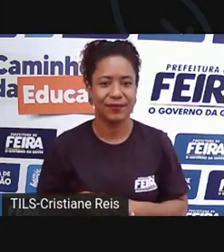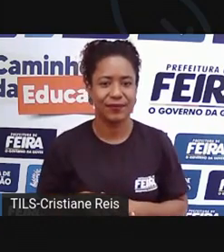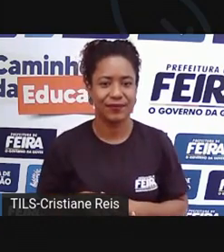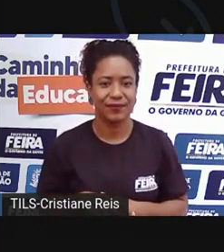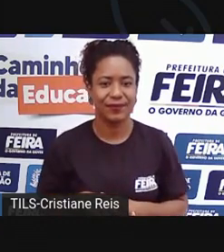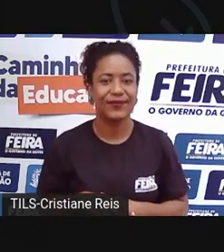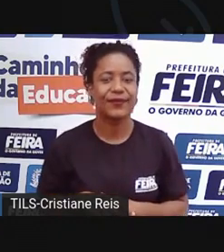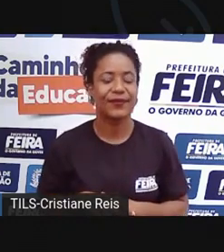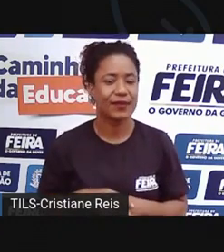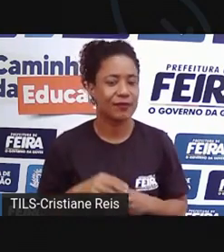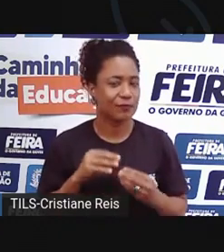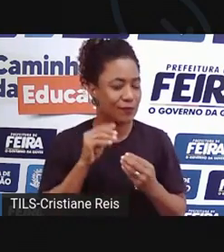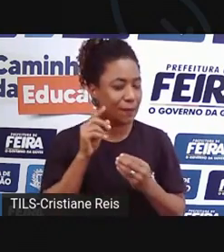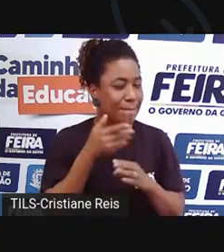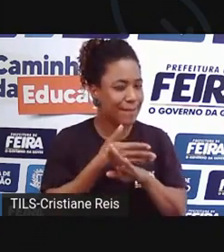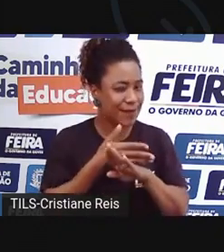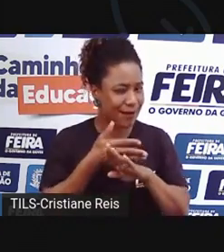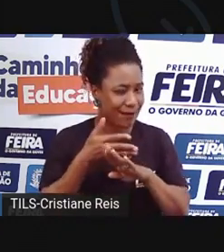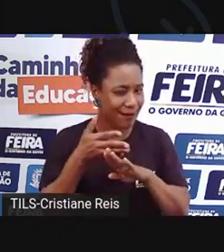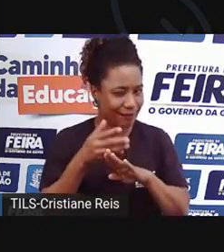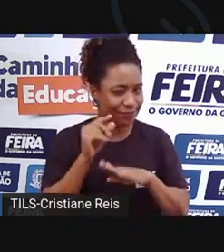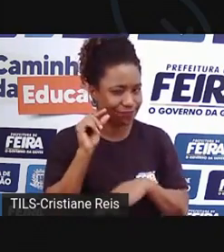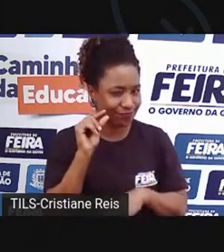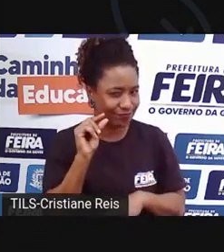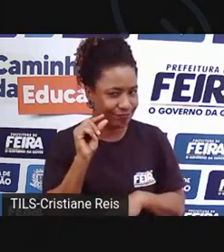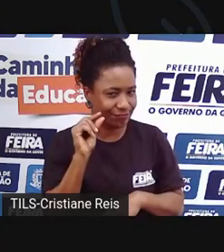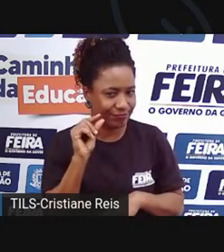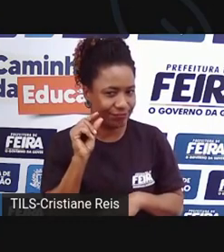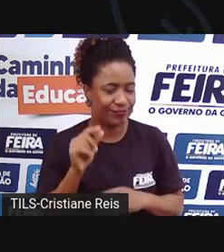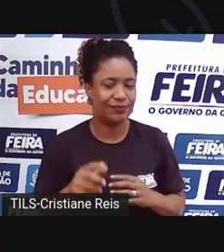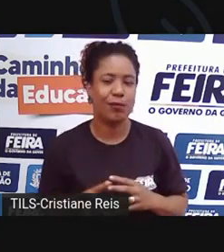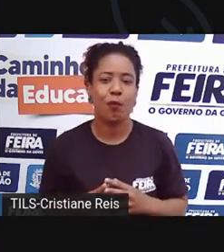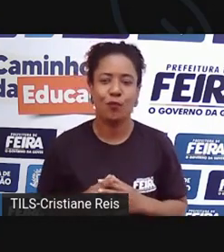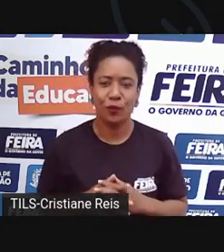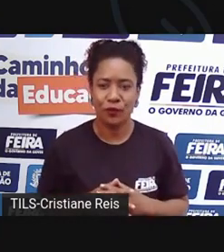Vou colocar um pouquinho de tinta branca.